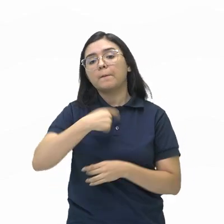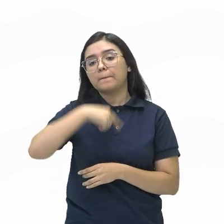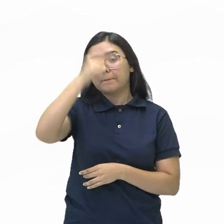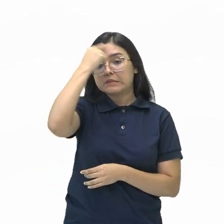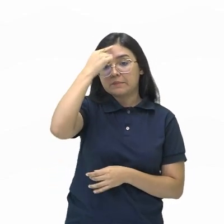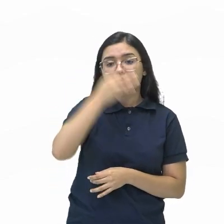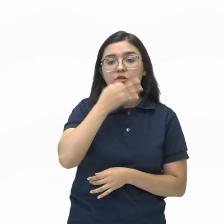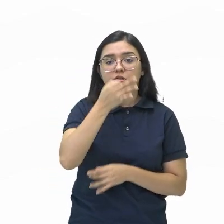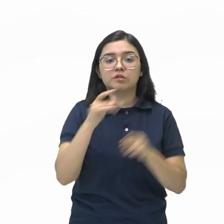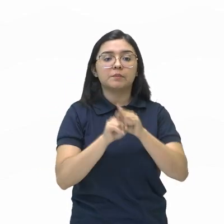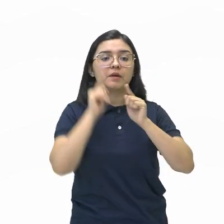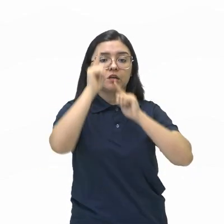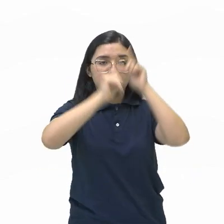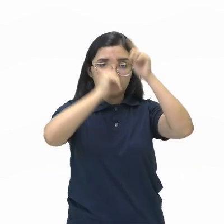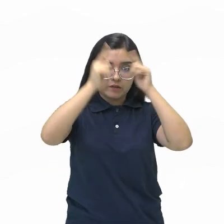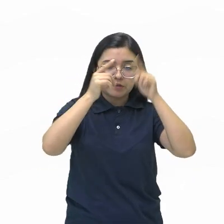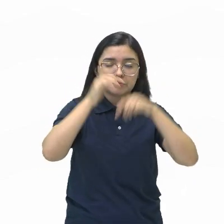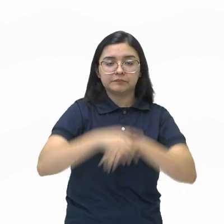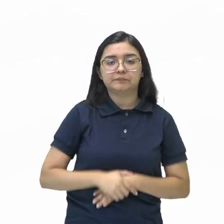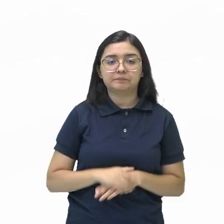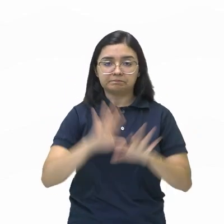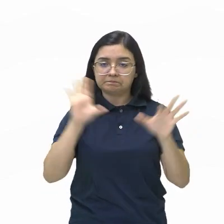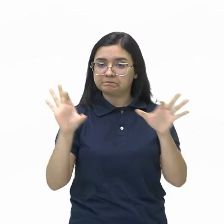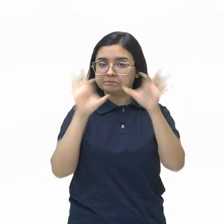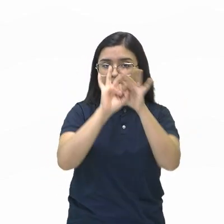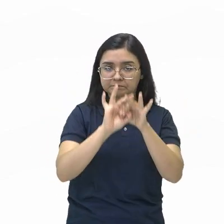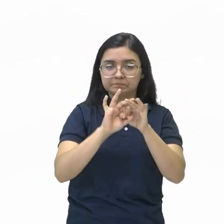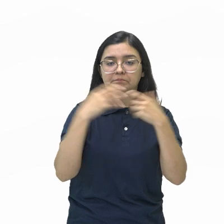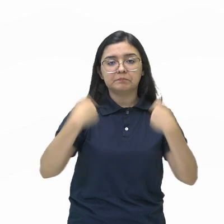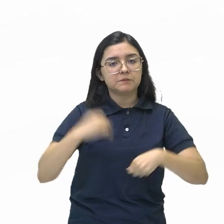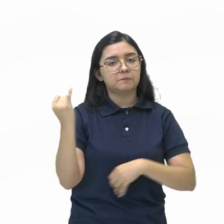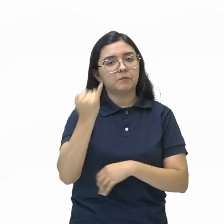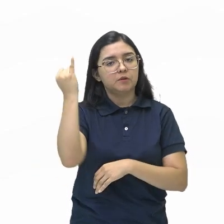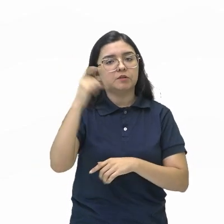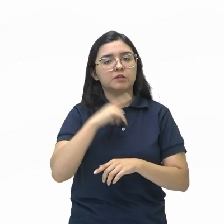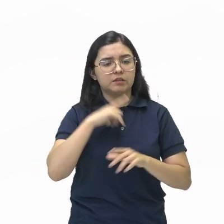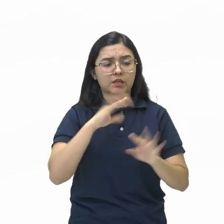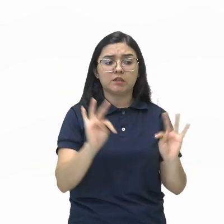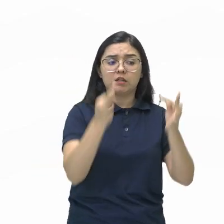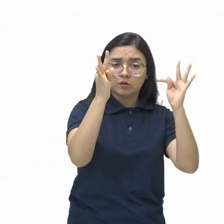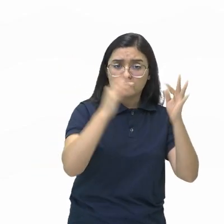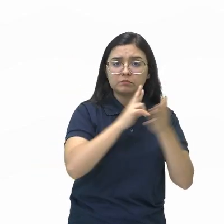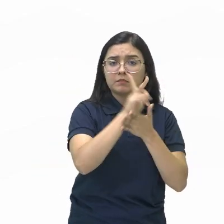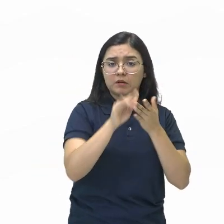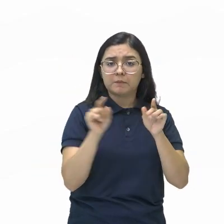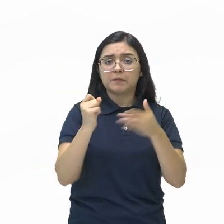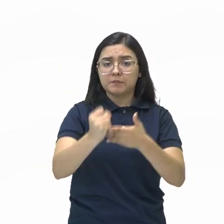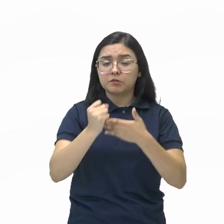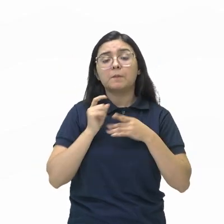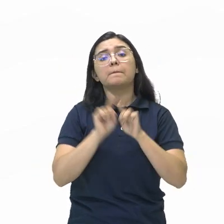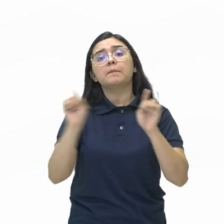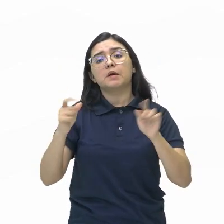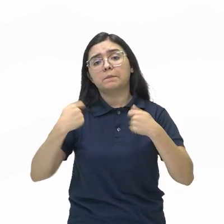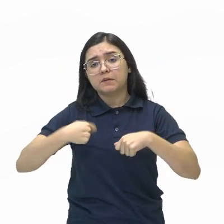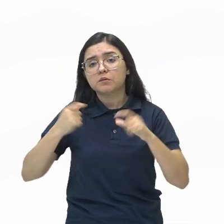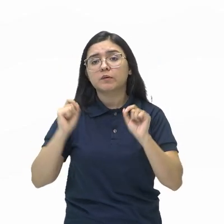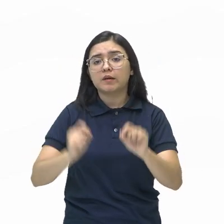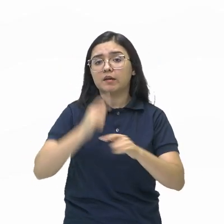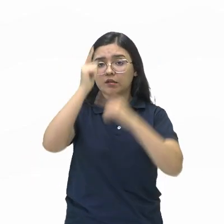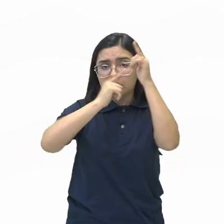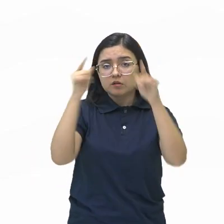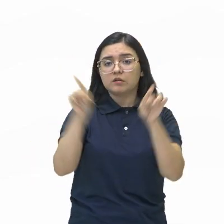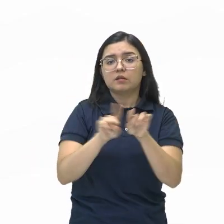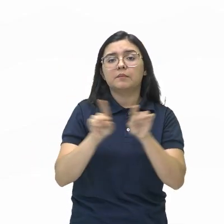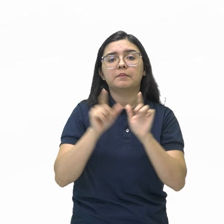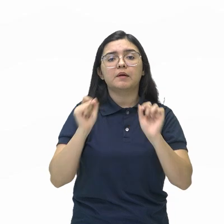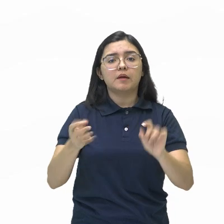exemplo, o pensamento crítico e a criatividade. Não pode esquecer isso daí. Eu tenho essas tecnologias a meu favor, mas não posso esquecer,